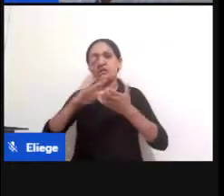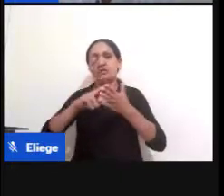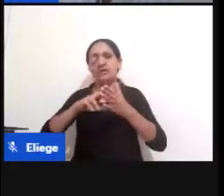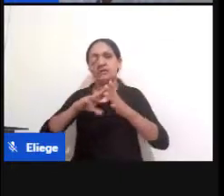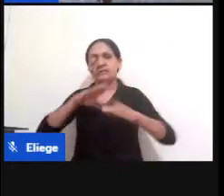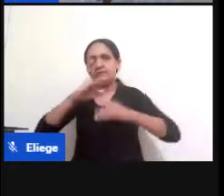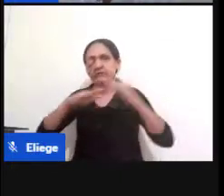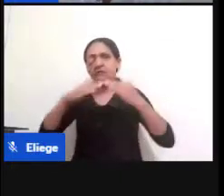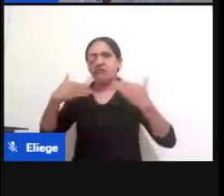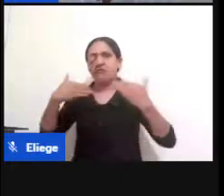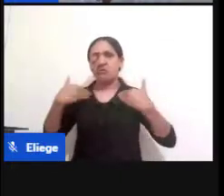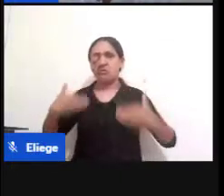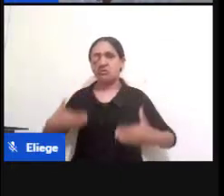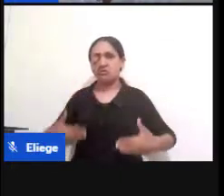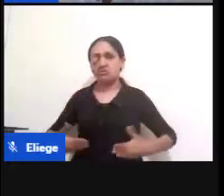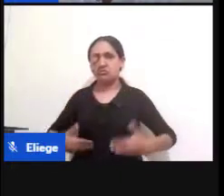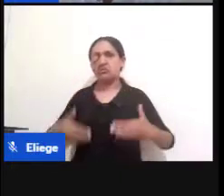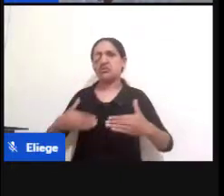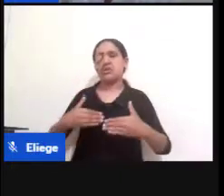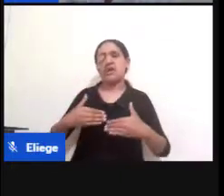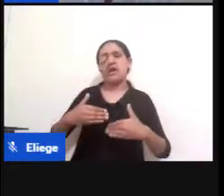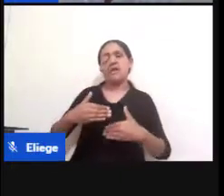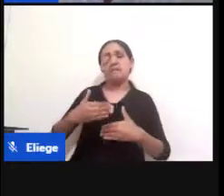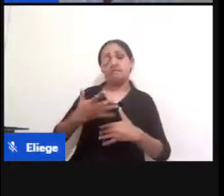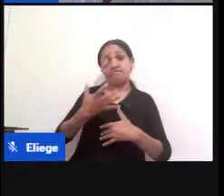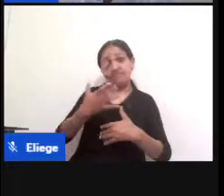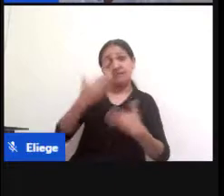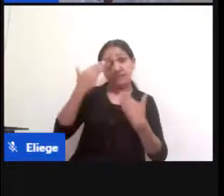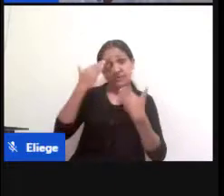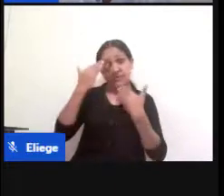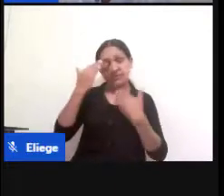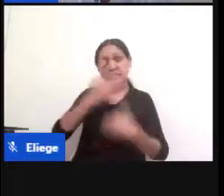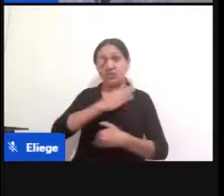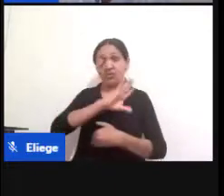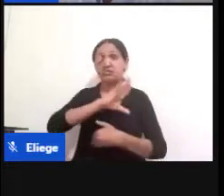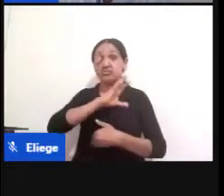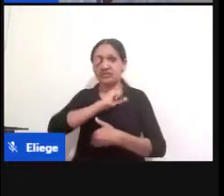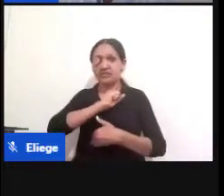enfim. Espero que tenham gostado. Próximo slide, por favor.